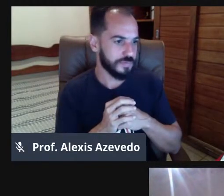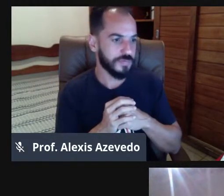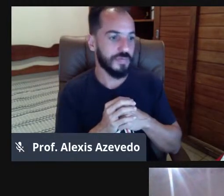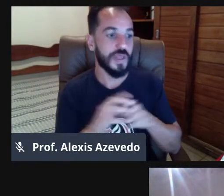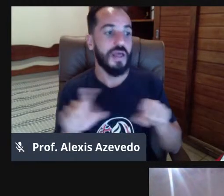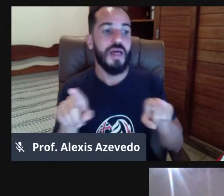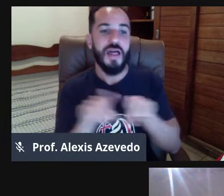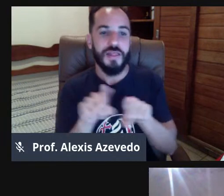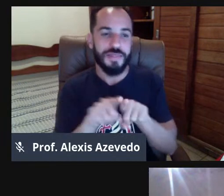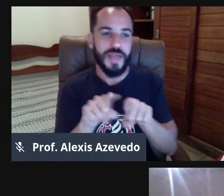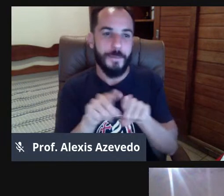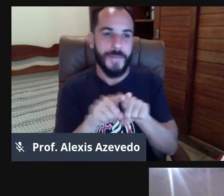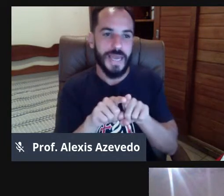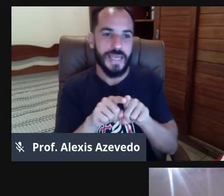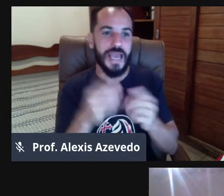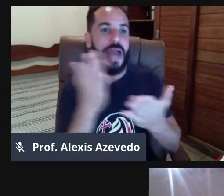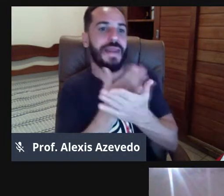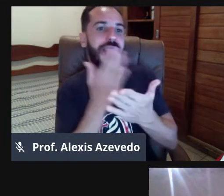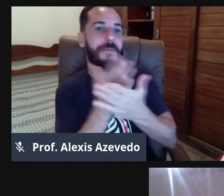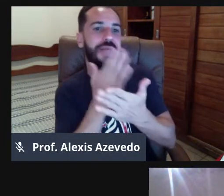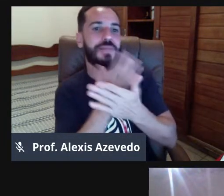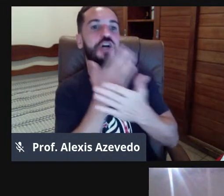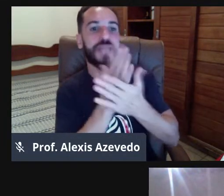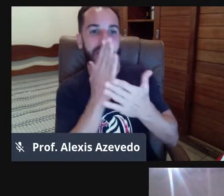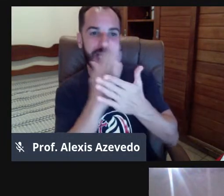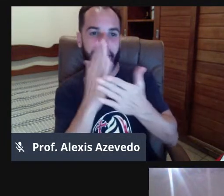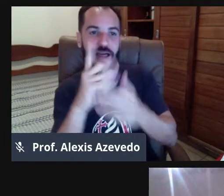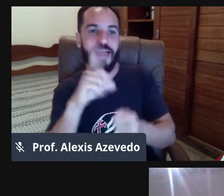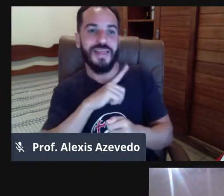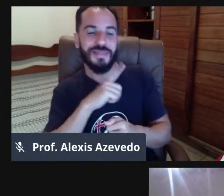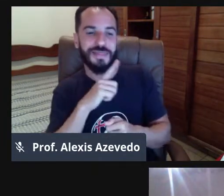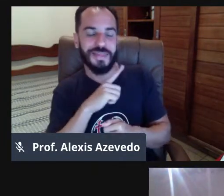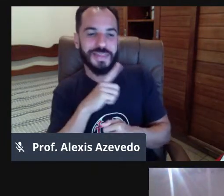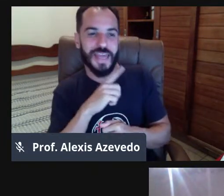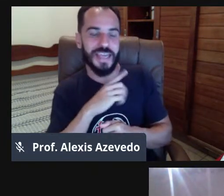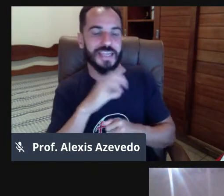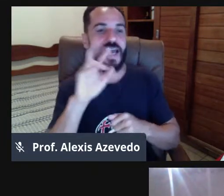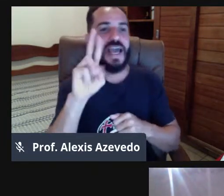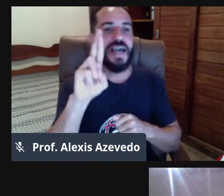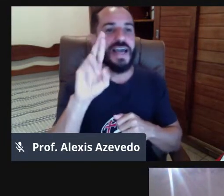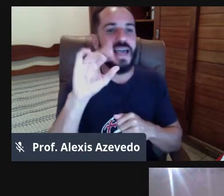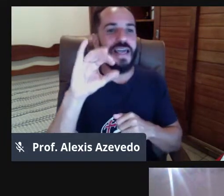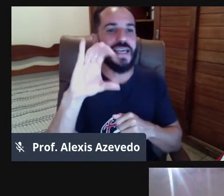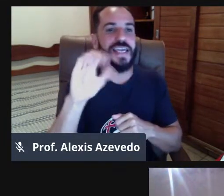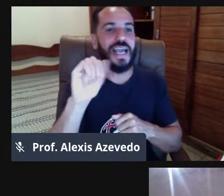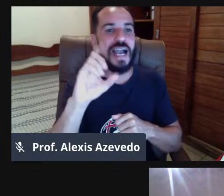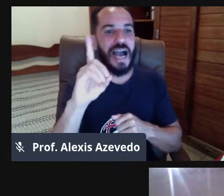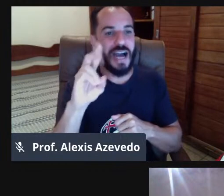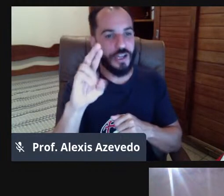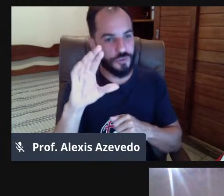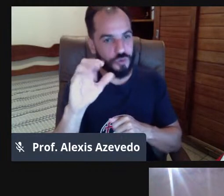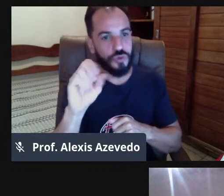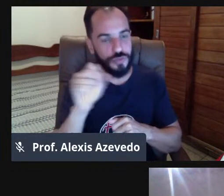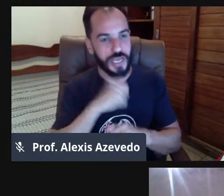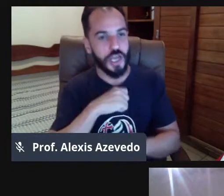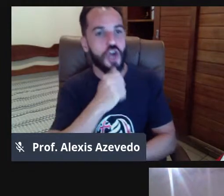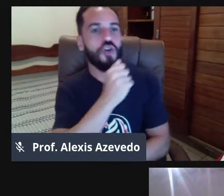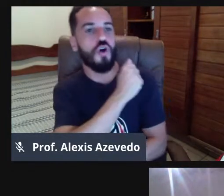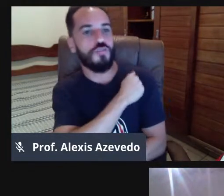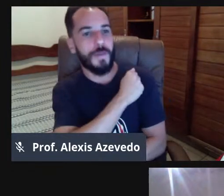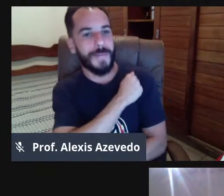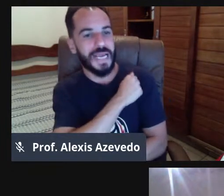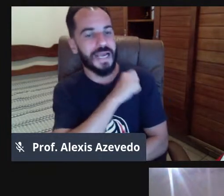Também na biblioteca temos mais um funcionário, que é o Ricardo Claré, que era um bibliotecário que até já trabalhou